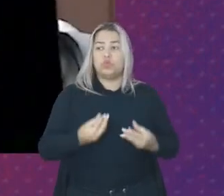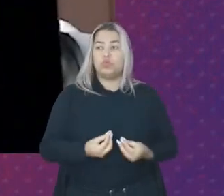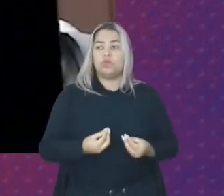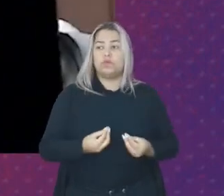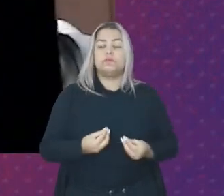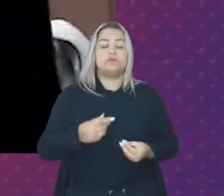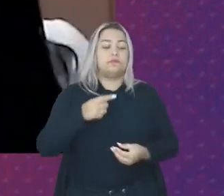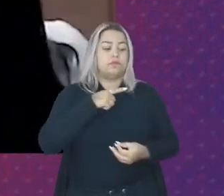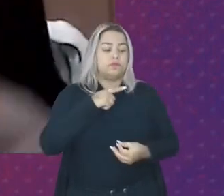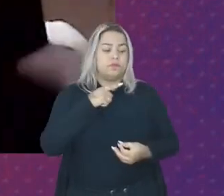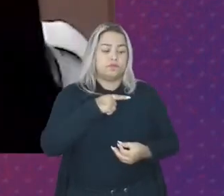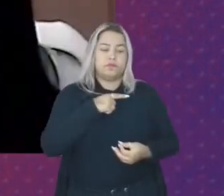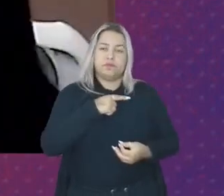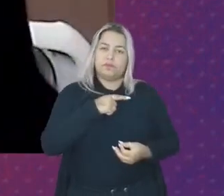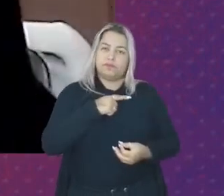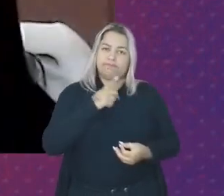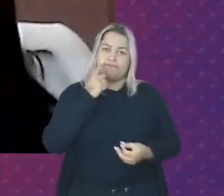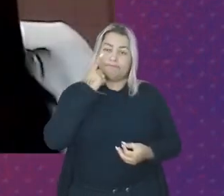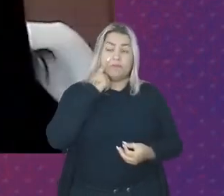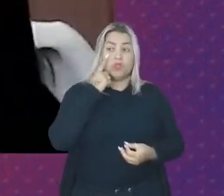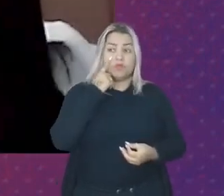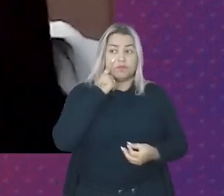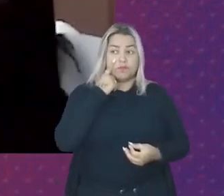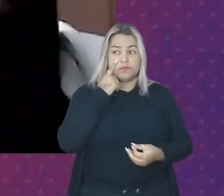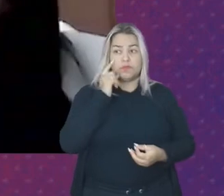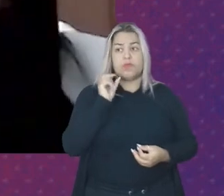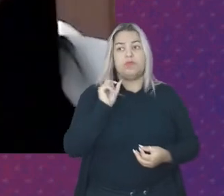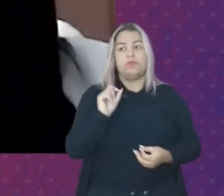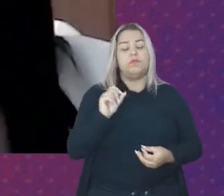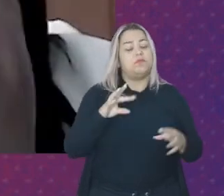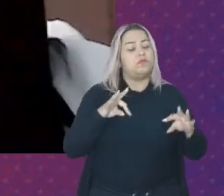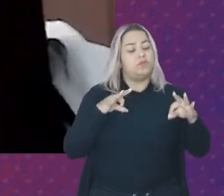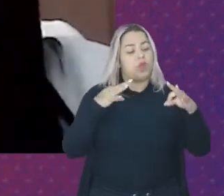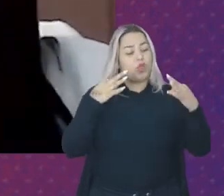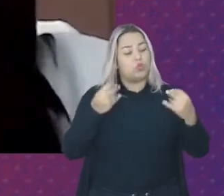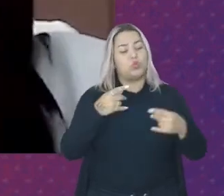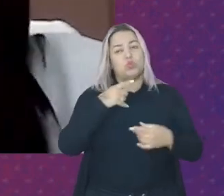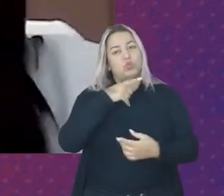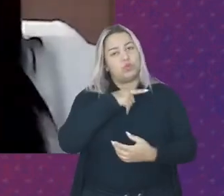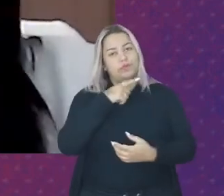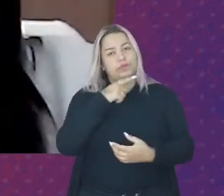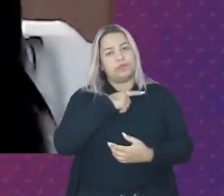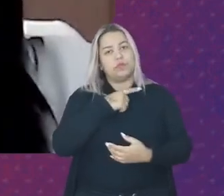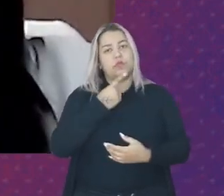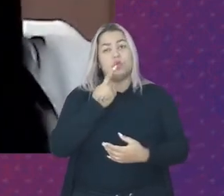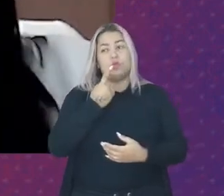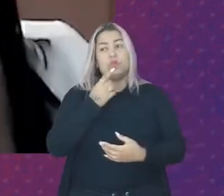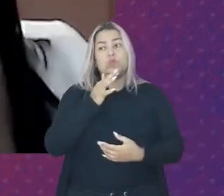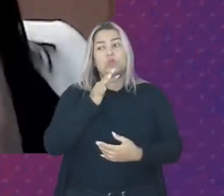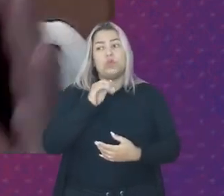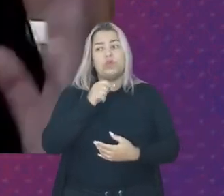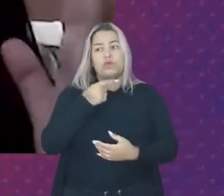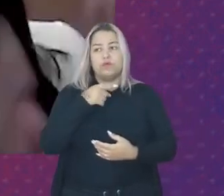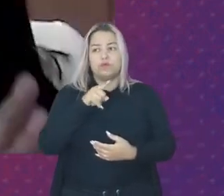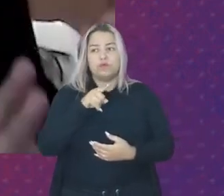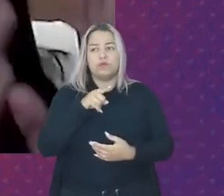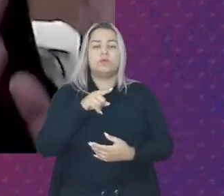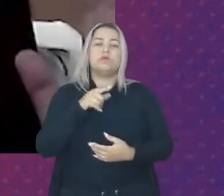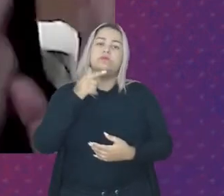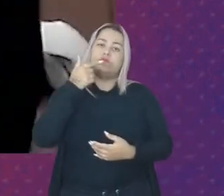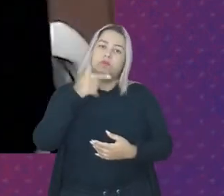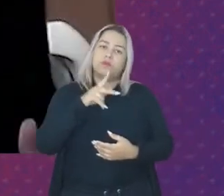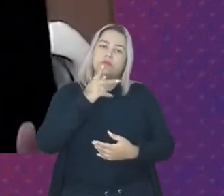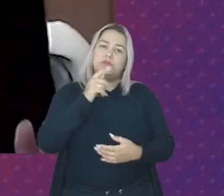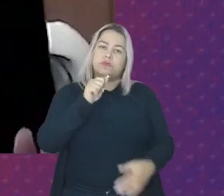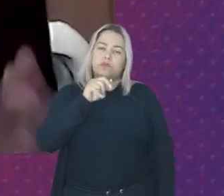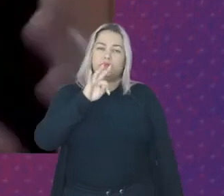que existe assim. Veja bem, para tudo que existe um fã, existirá também